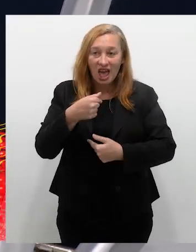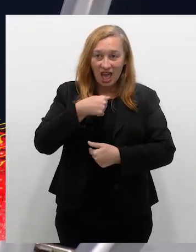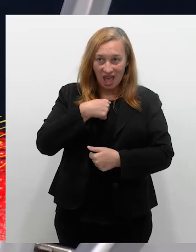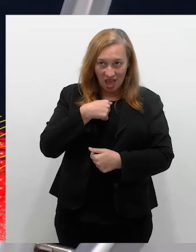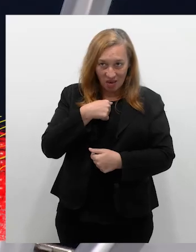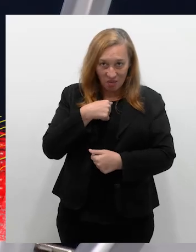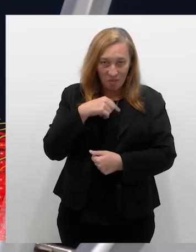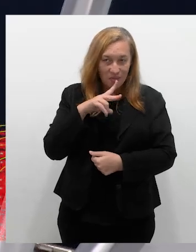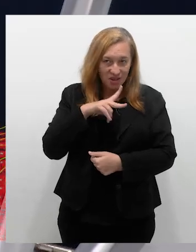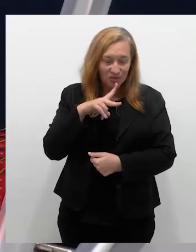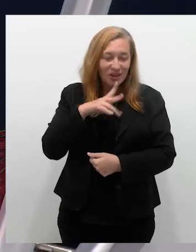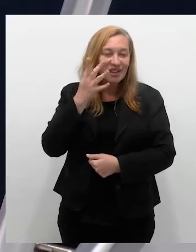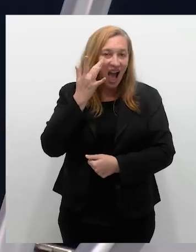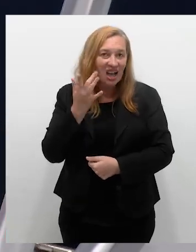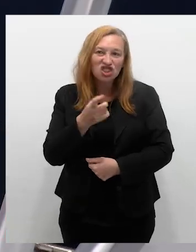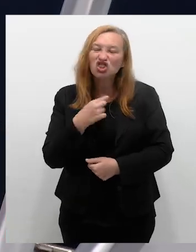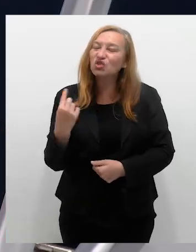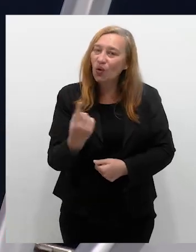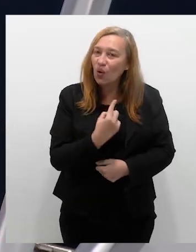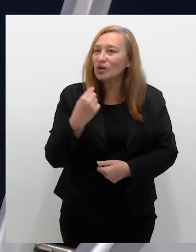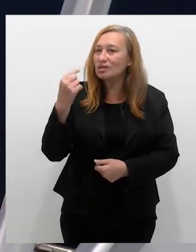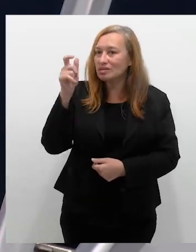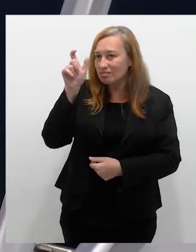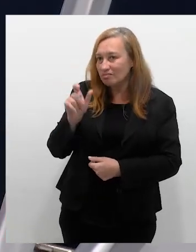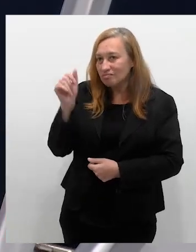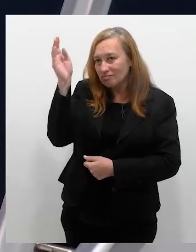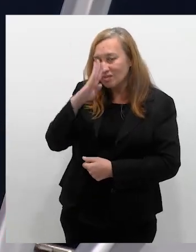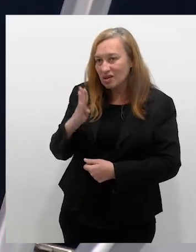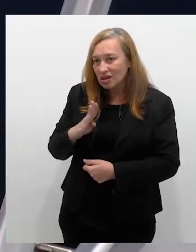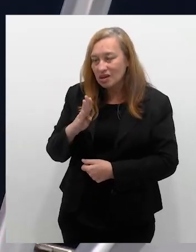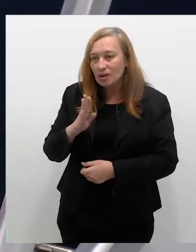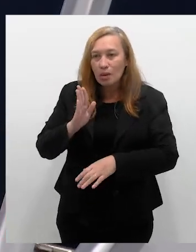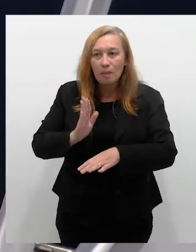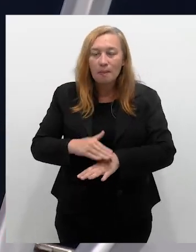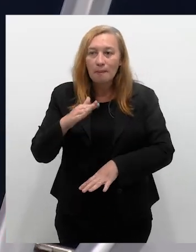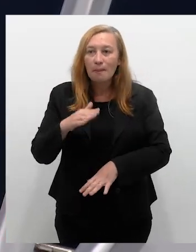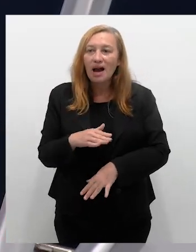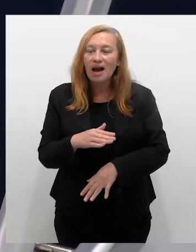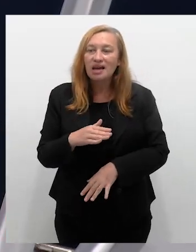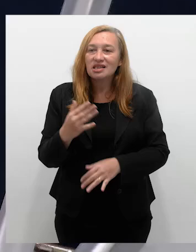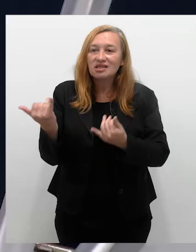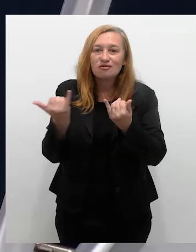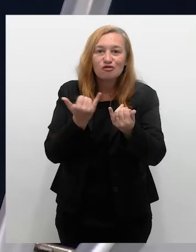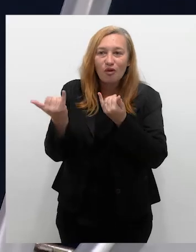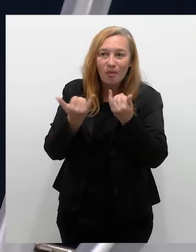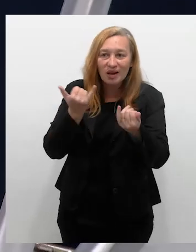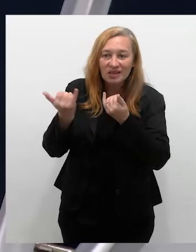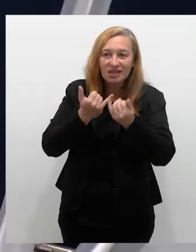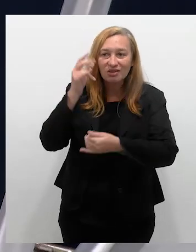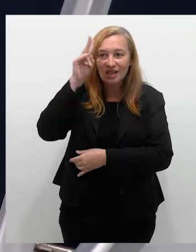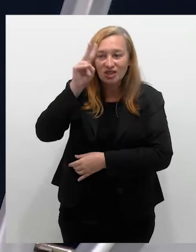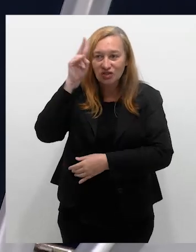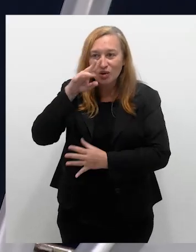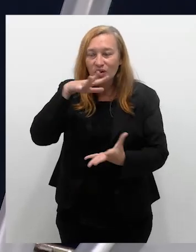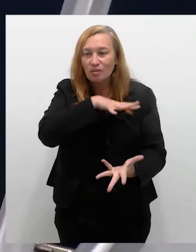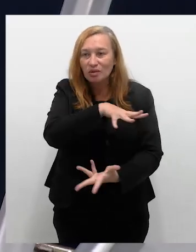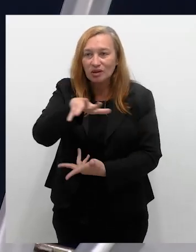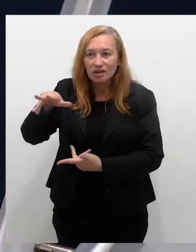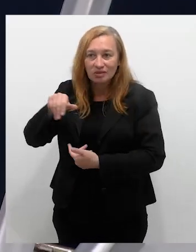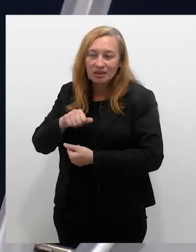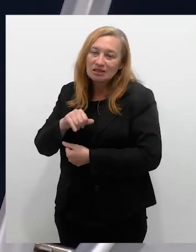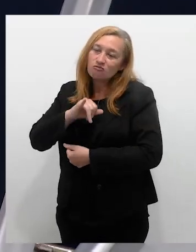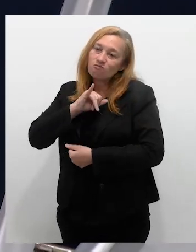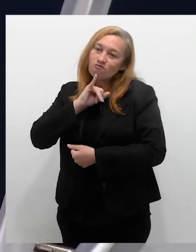Porque particularmente, eu acho que nós, brasileiros, somos os mais bem informados da história